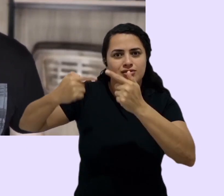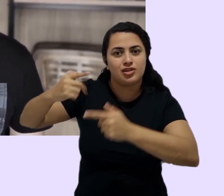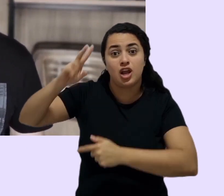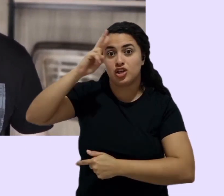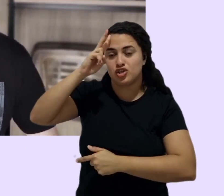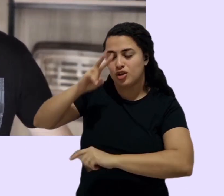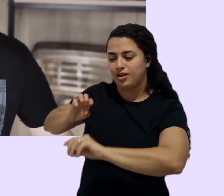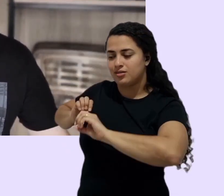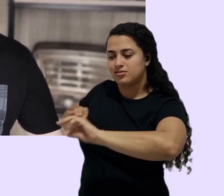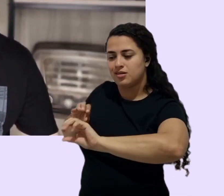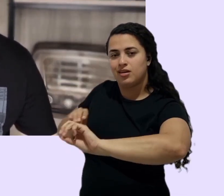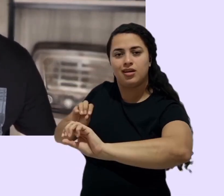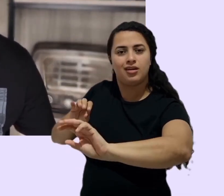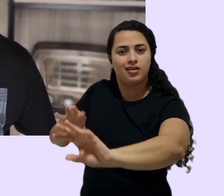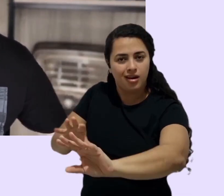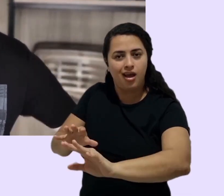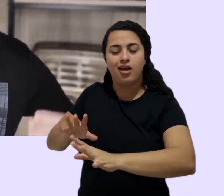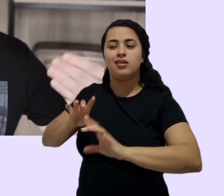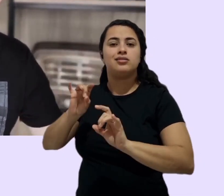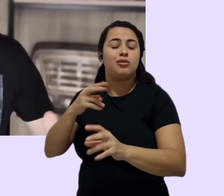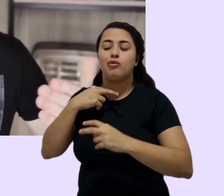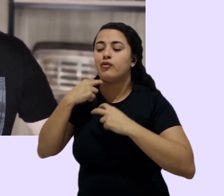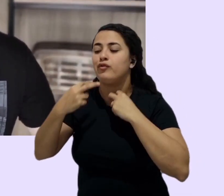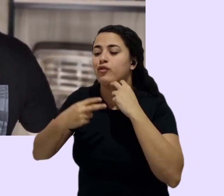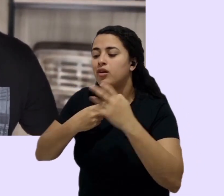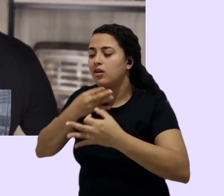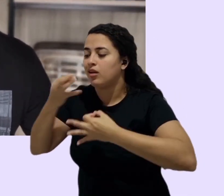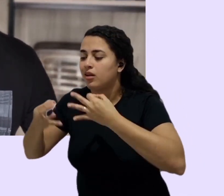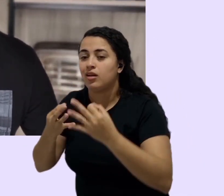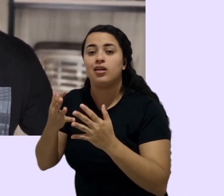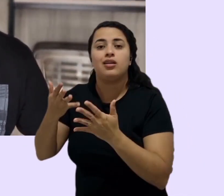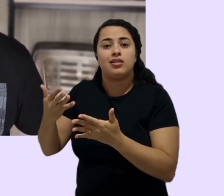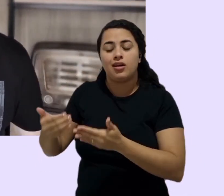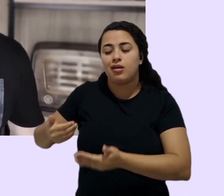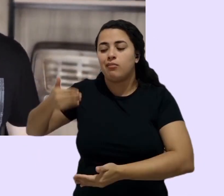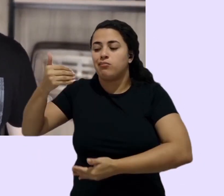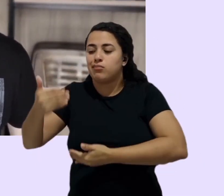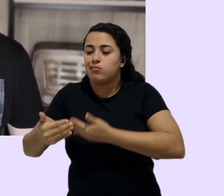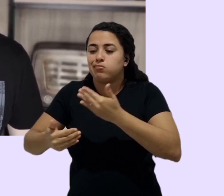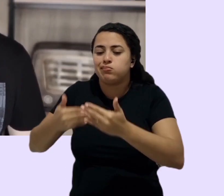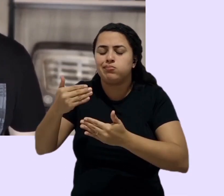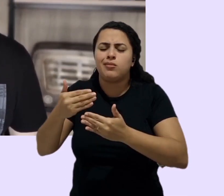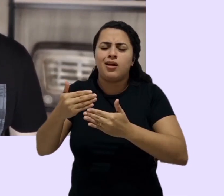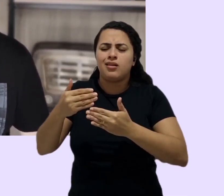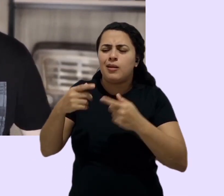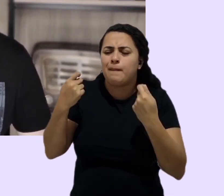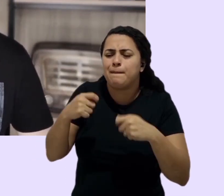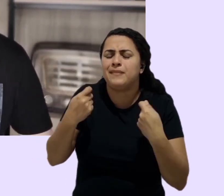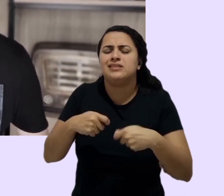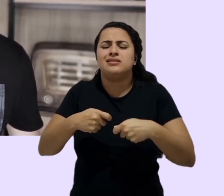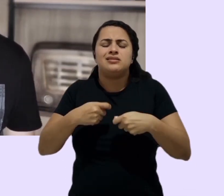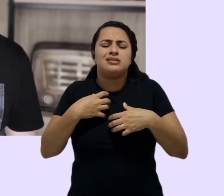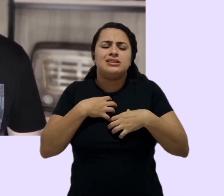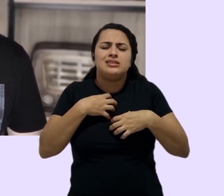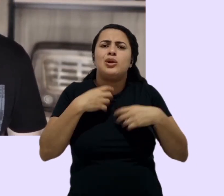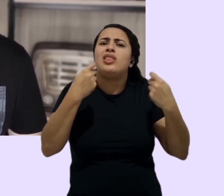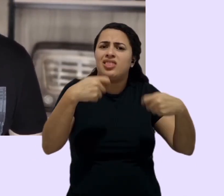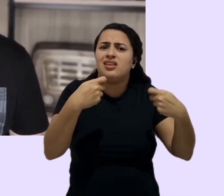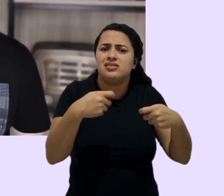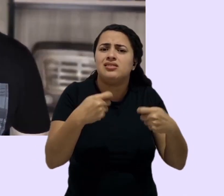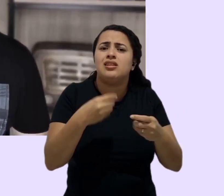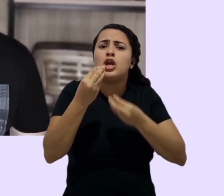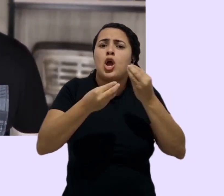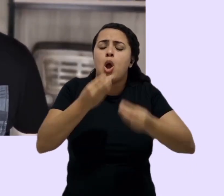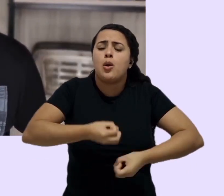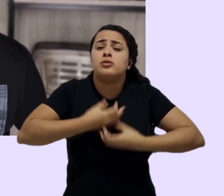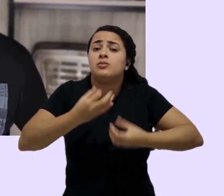geração para geração, ficando tudo na oralidade. Aos poucos, a gente foi sentindo necessidade de contar as histórias de uma outra